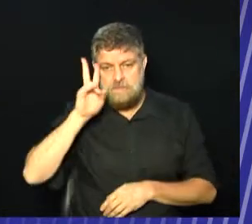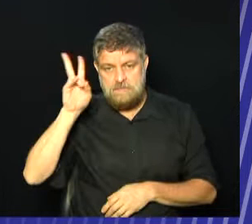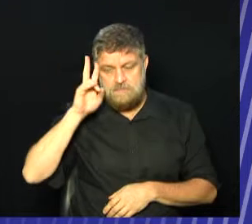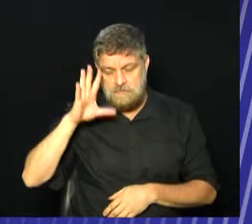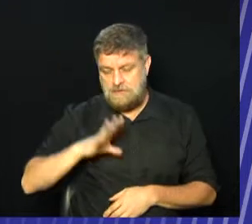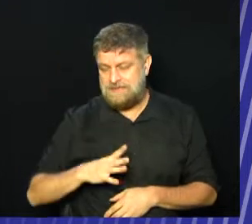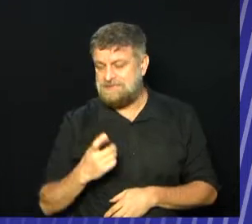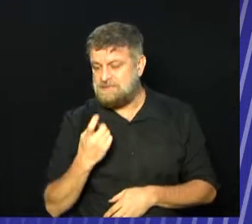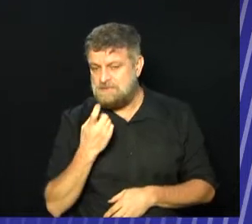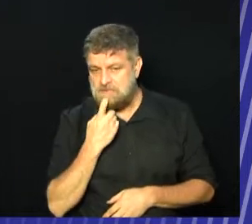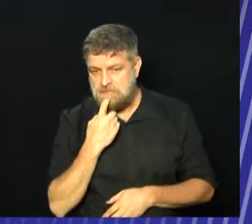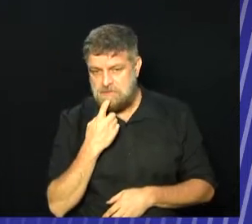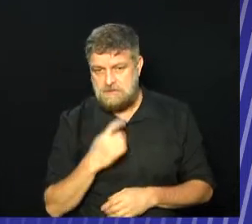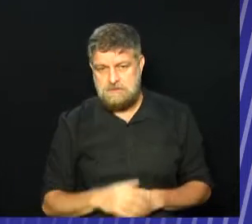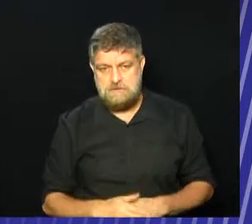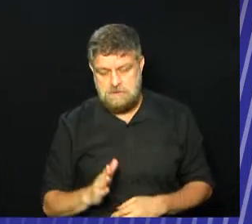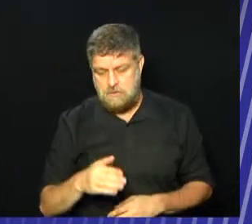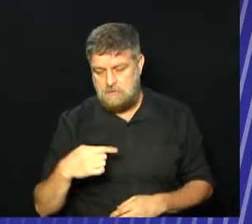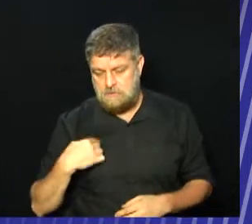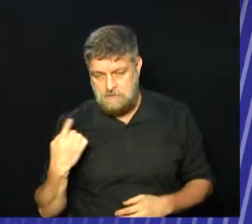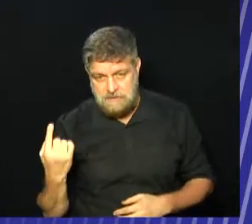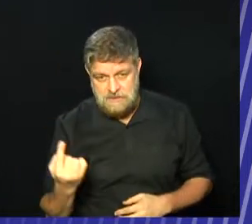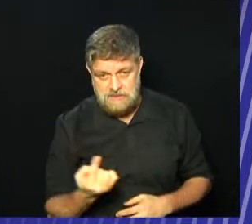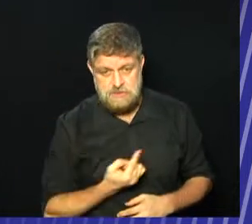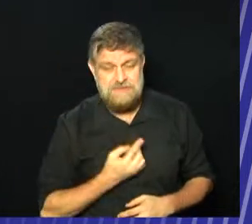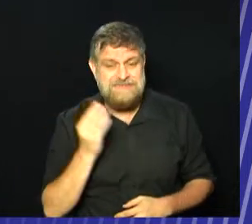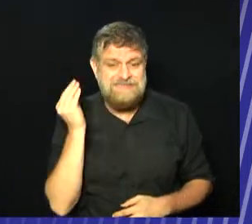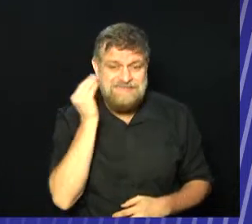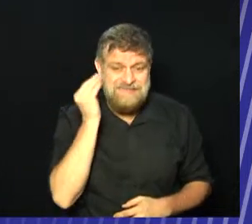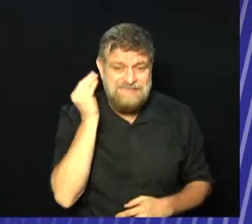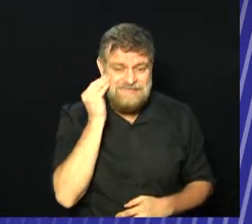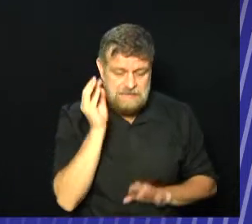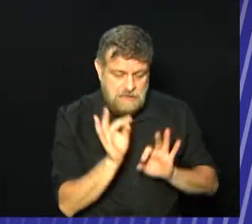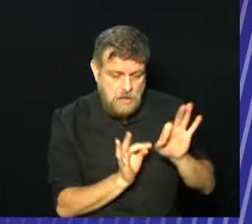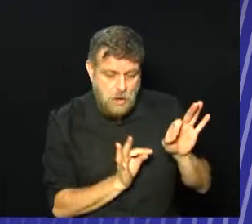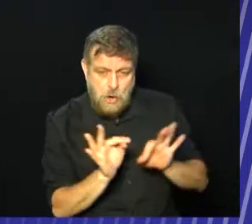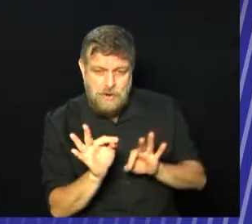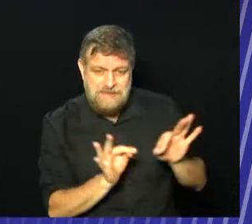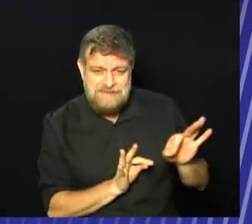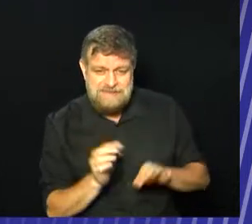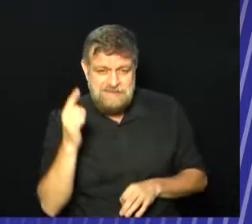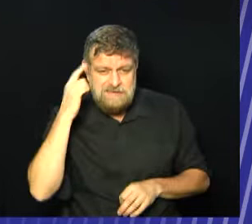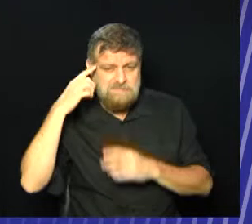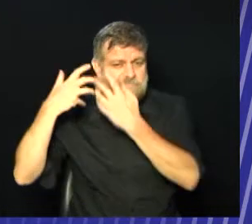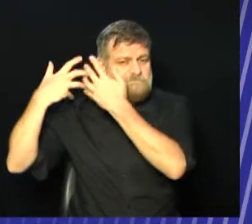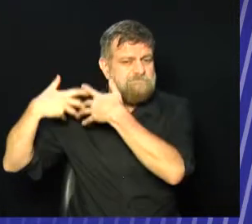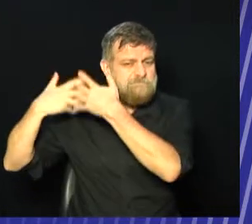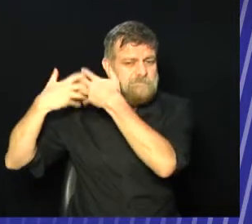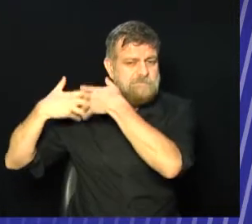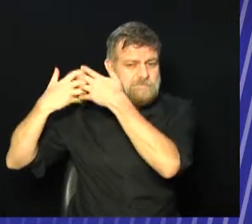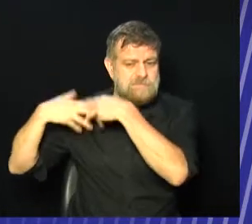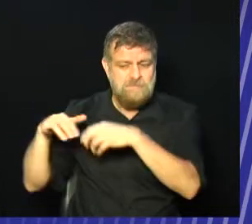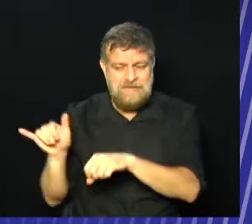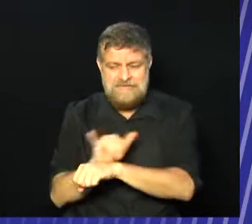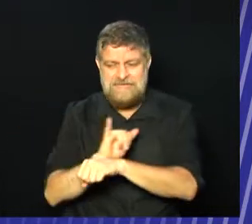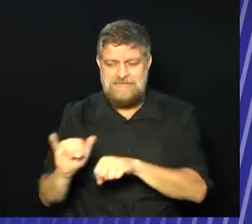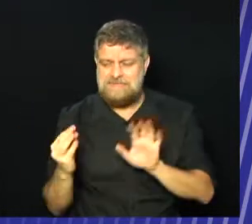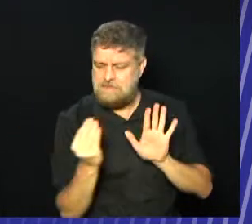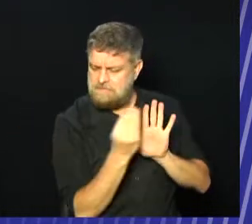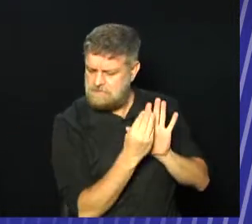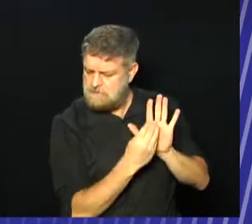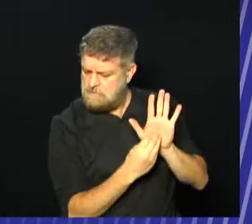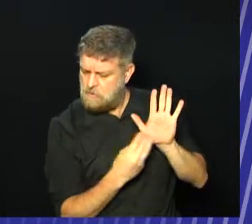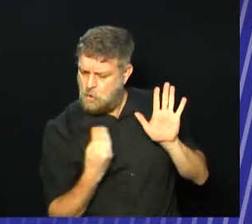Campinas. Quando a gente tenta organizar o raciocínio e fazer um planejamento estratégico de como